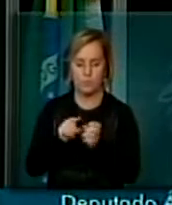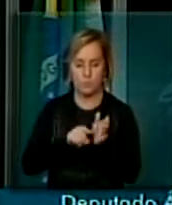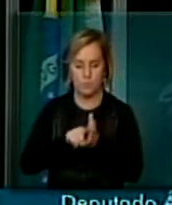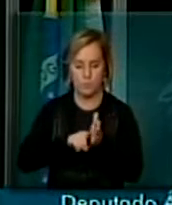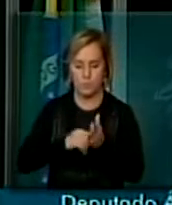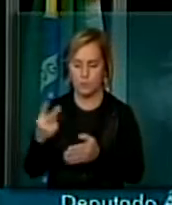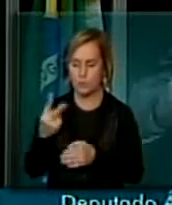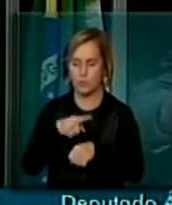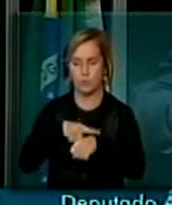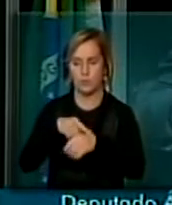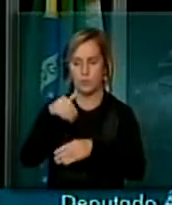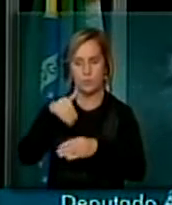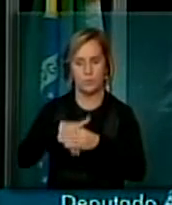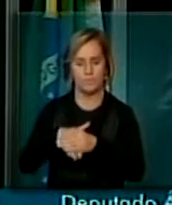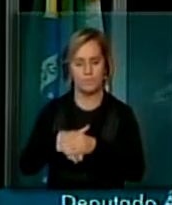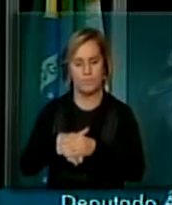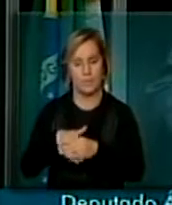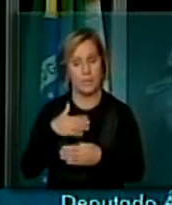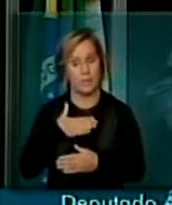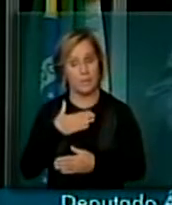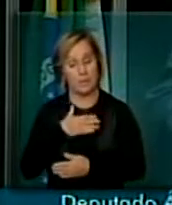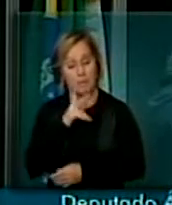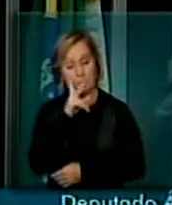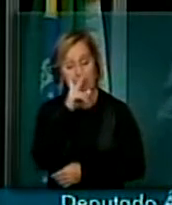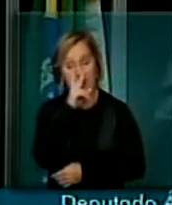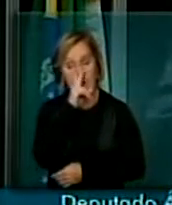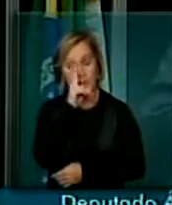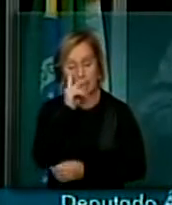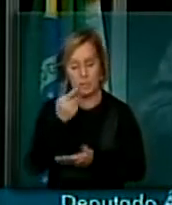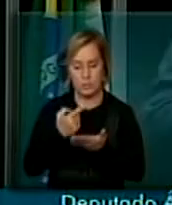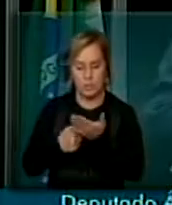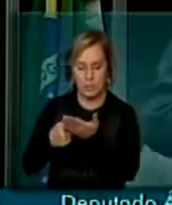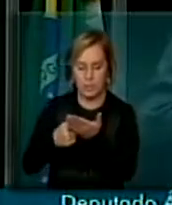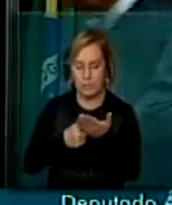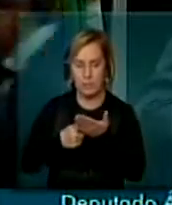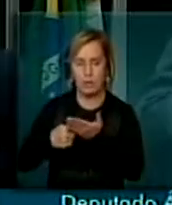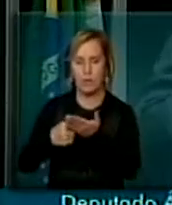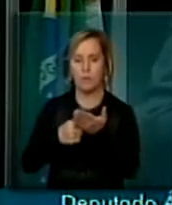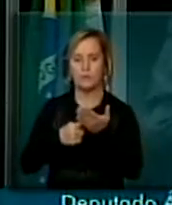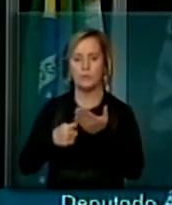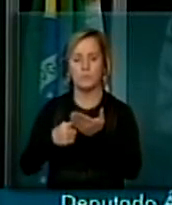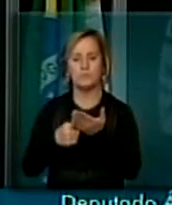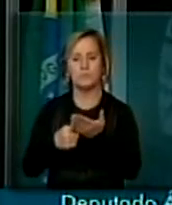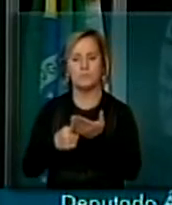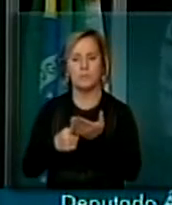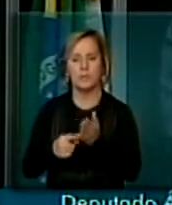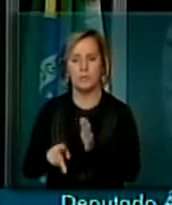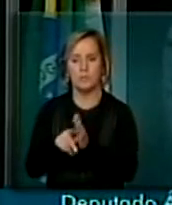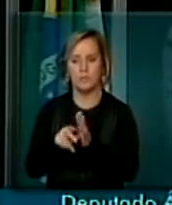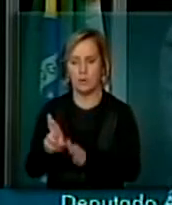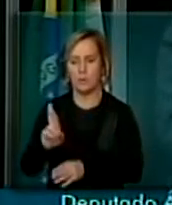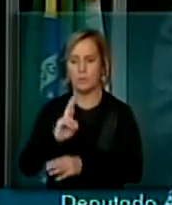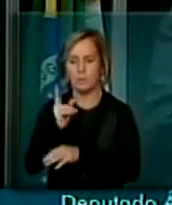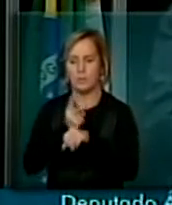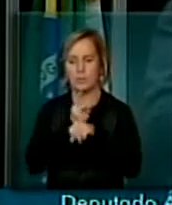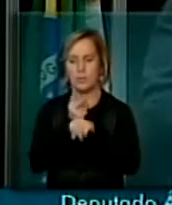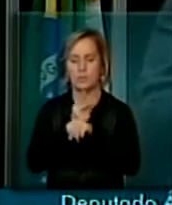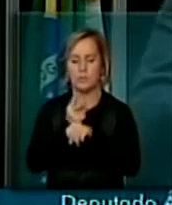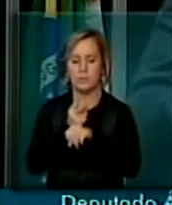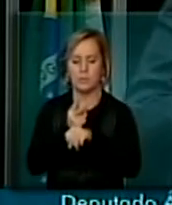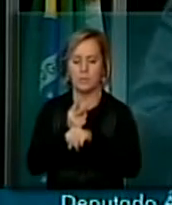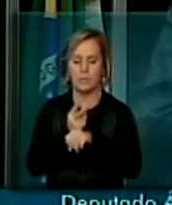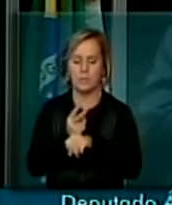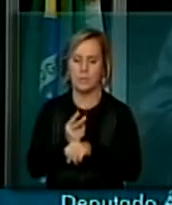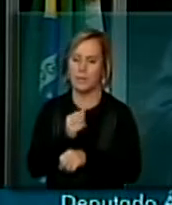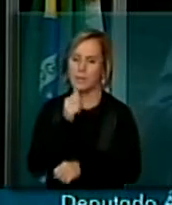segundo turno. E me parece que esse acordo, a ser elaborado, a ser costurado pelo líder Cândido Vacareza, ainda não